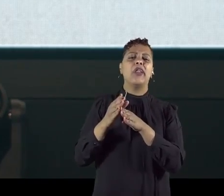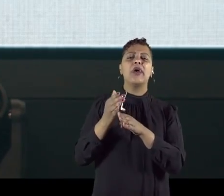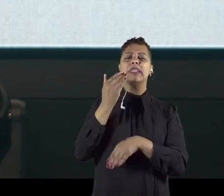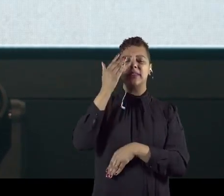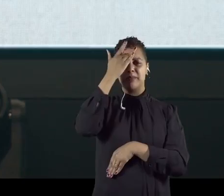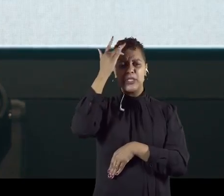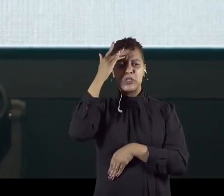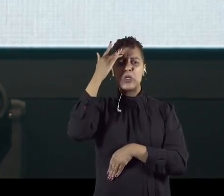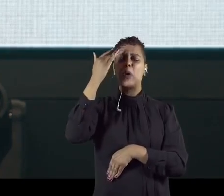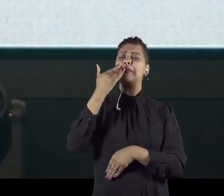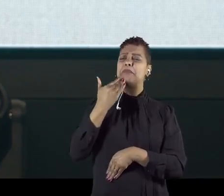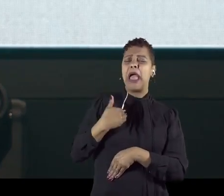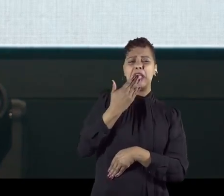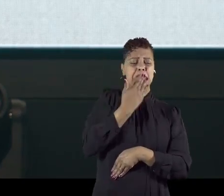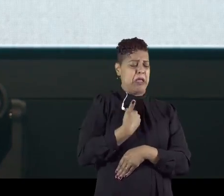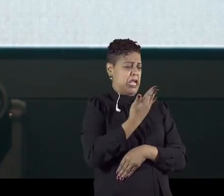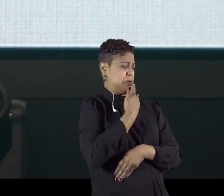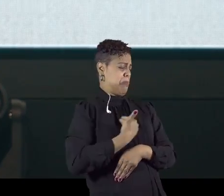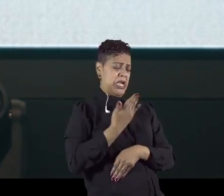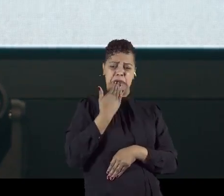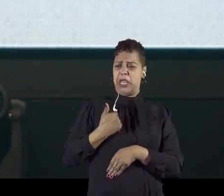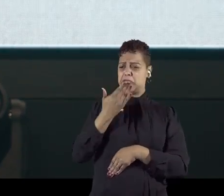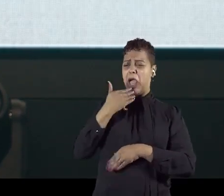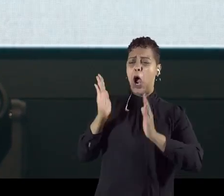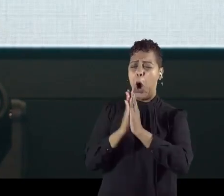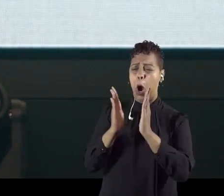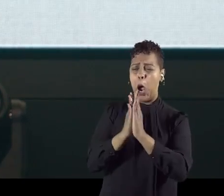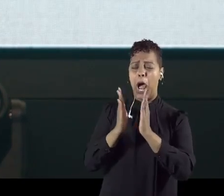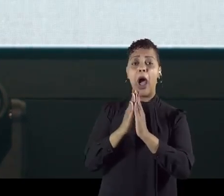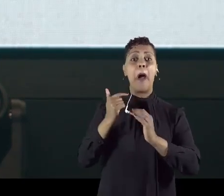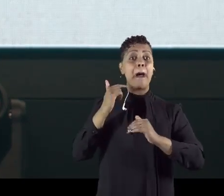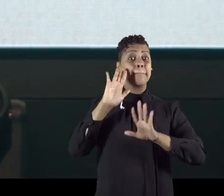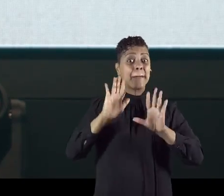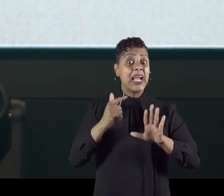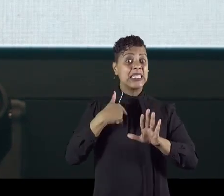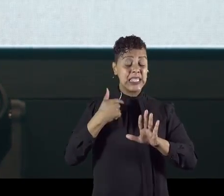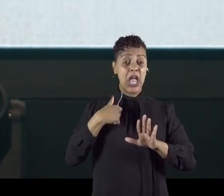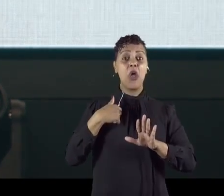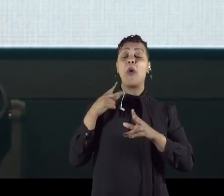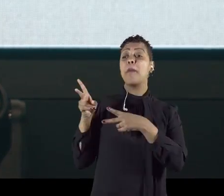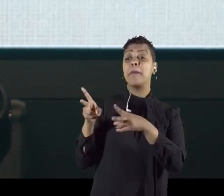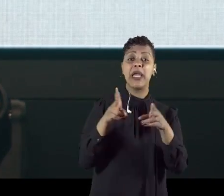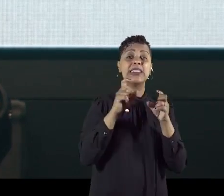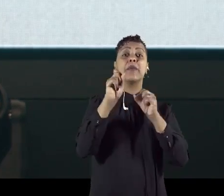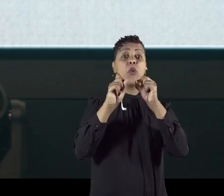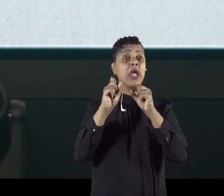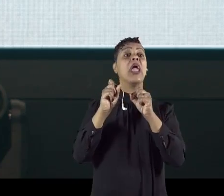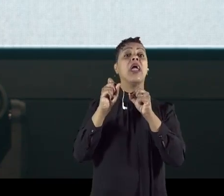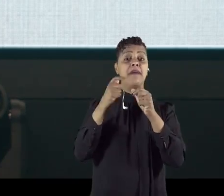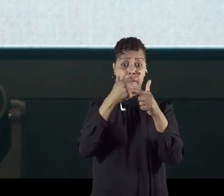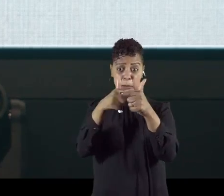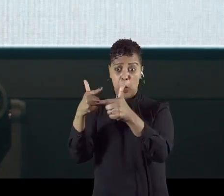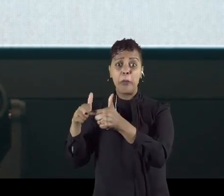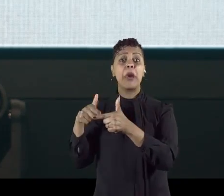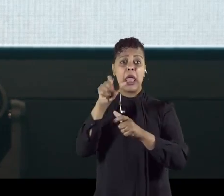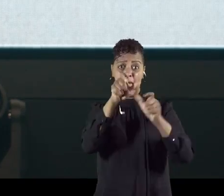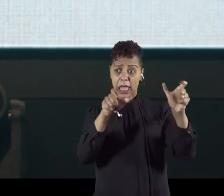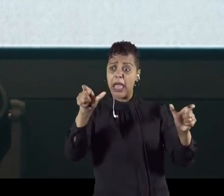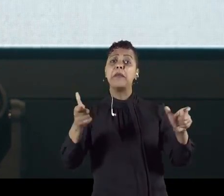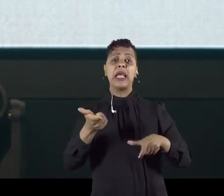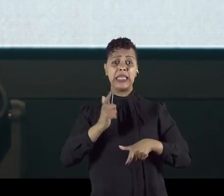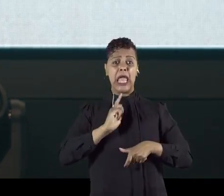pedido de oração Mas eu vejo tanta coisa maravilhosa gente passando por lutas mas